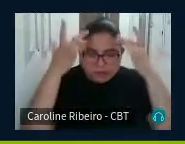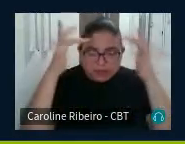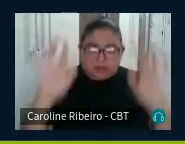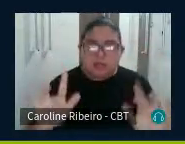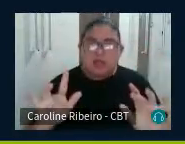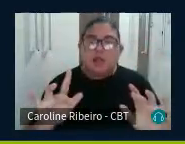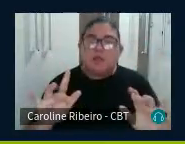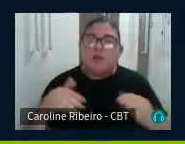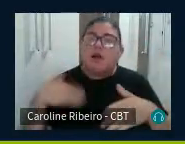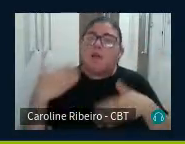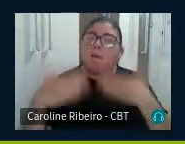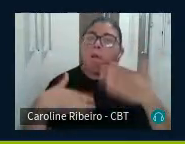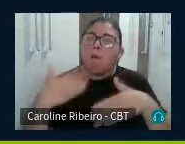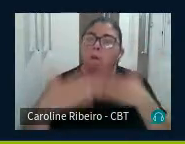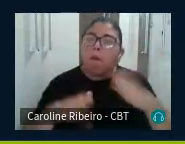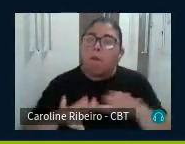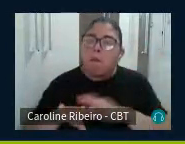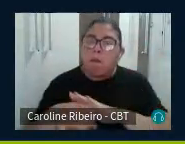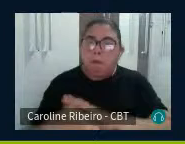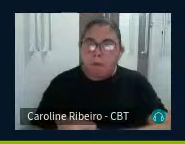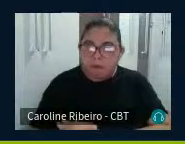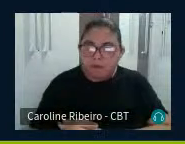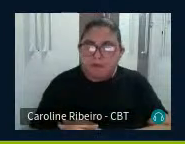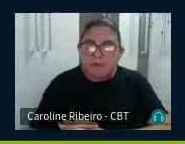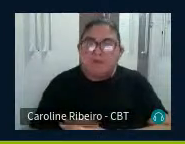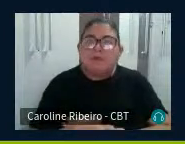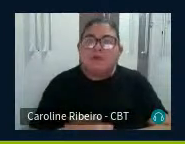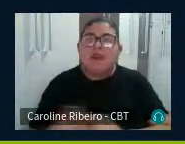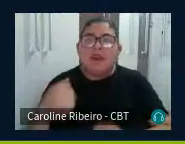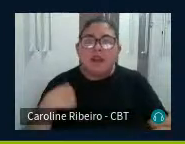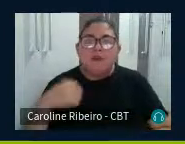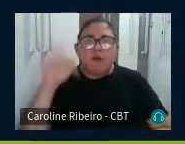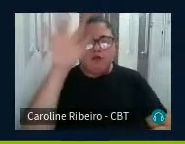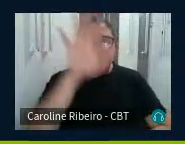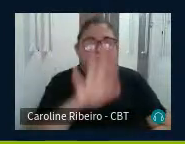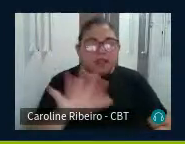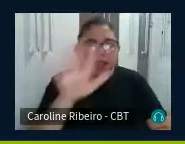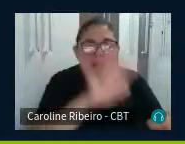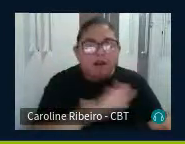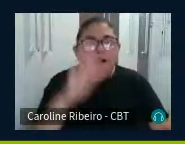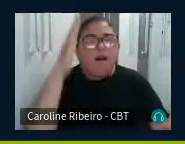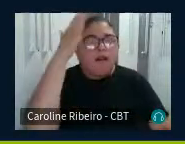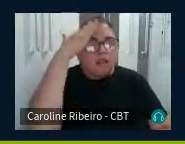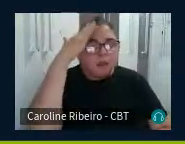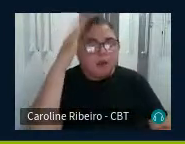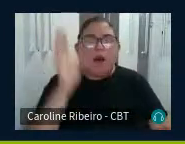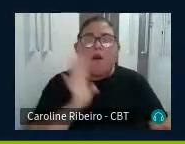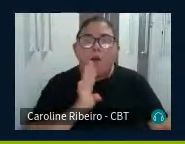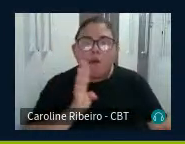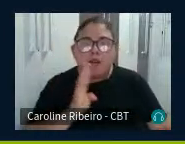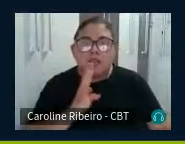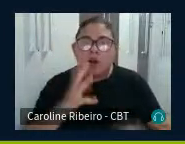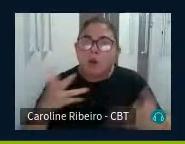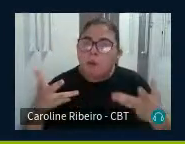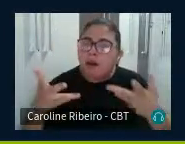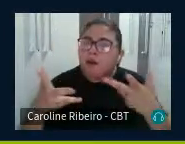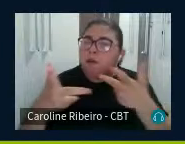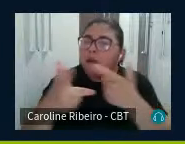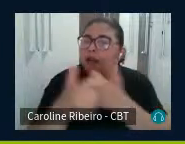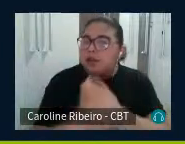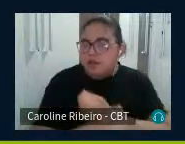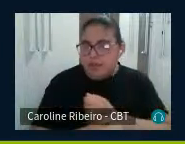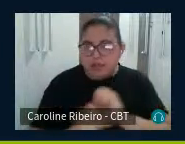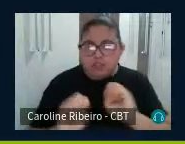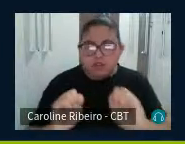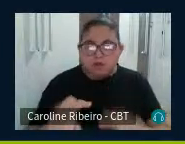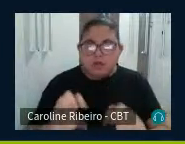assim, era uma instituição federal. Então, eu conheci de perto a qualidade do ensino e tem